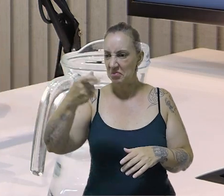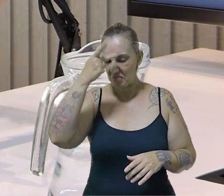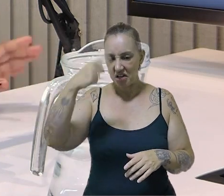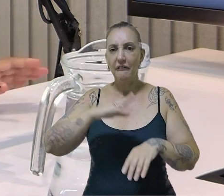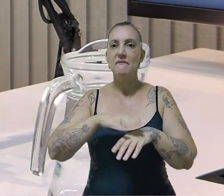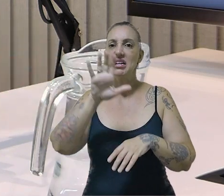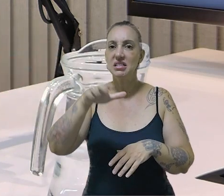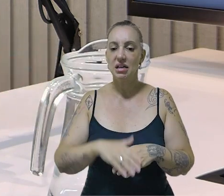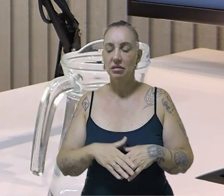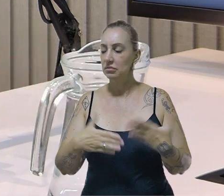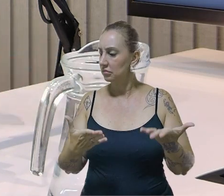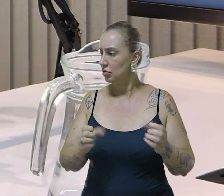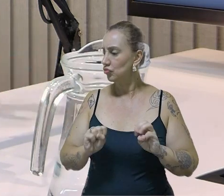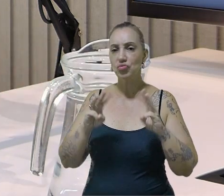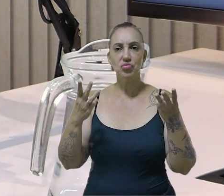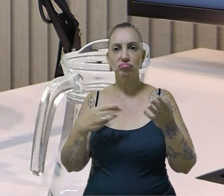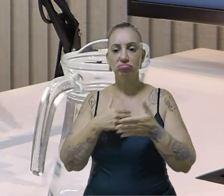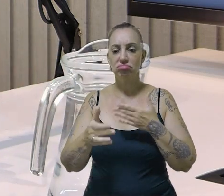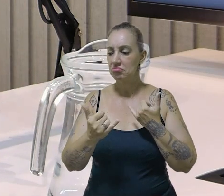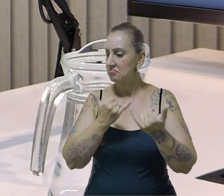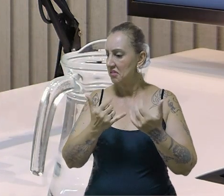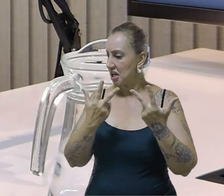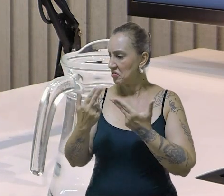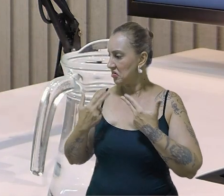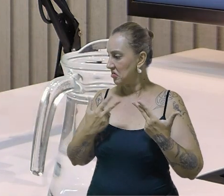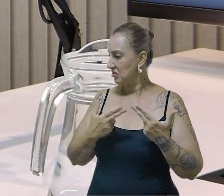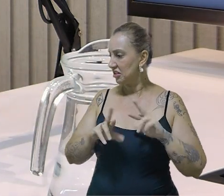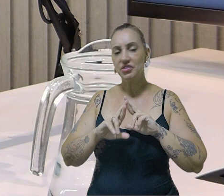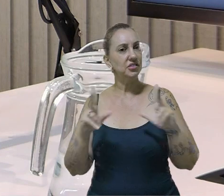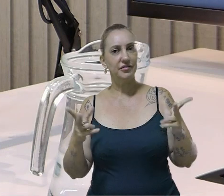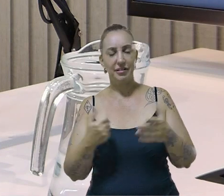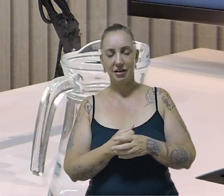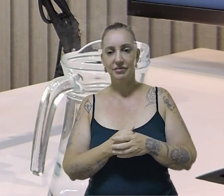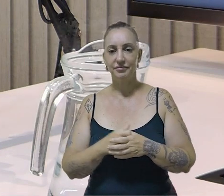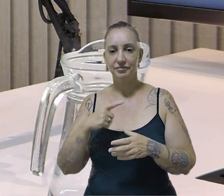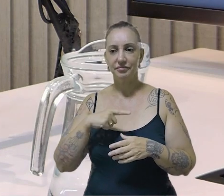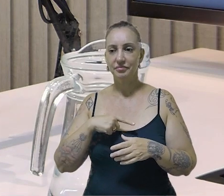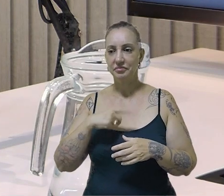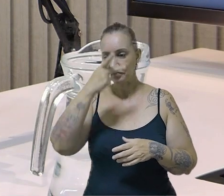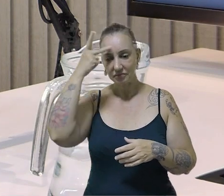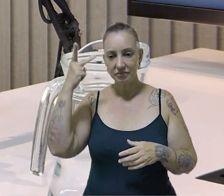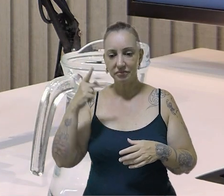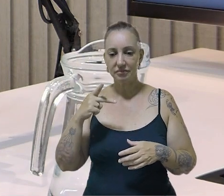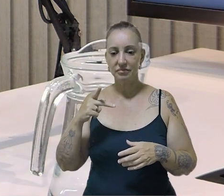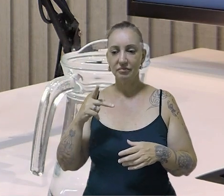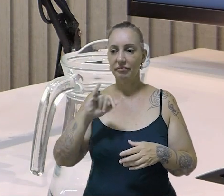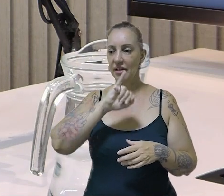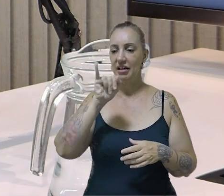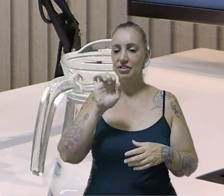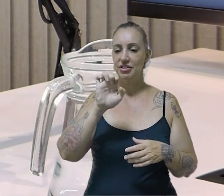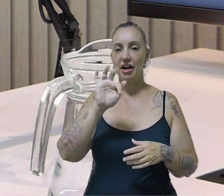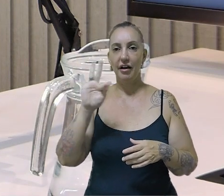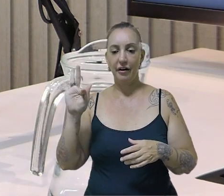fulano Ah faz aí aí quando você vai ver o show não parece um com o outro sabe e tem um tem um cara que é o que é o Jeff que ele tem